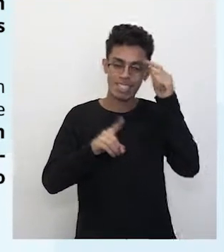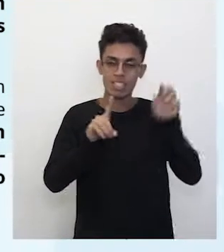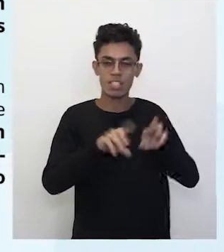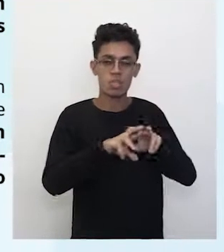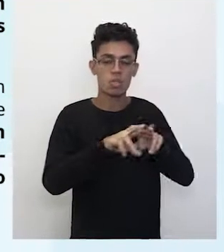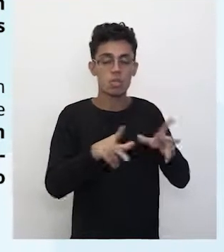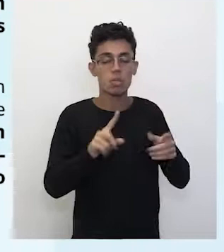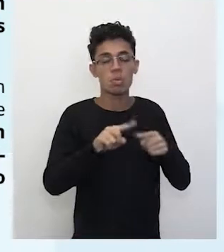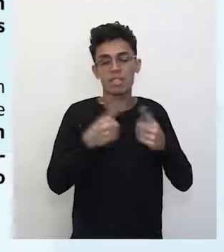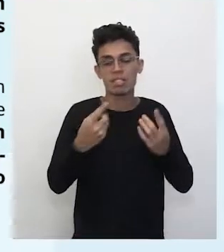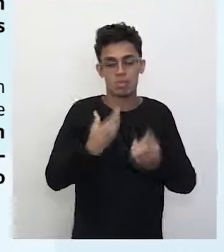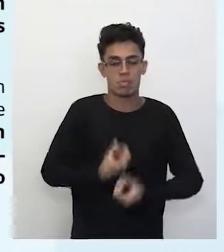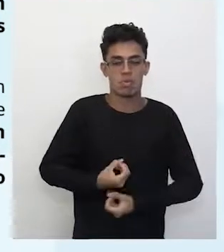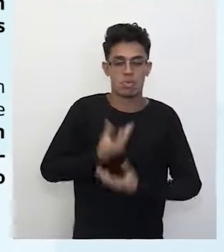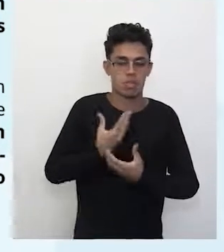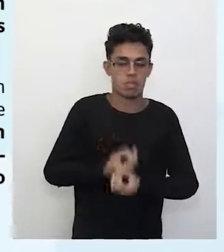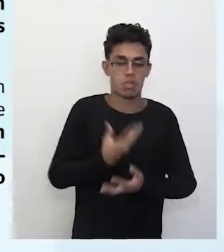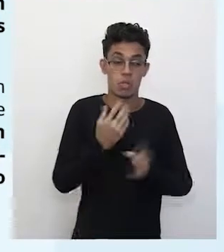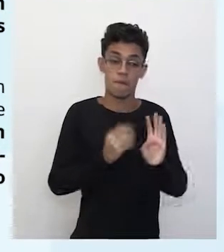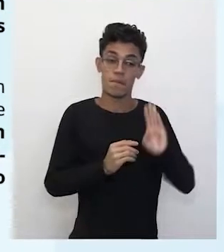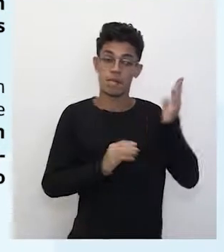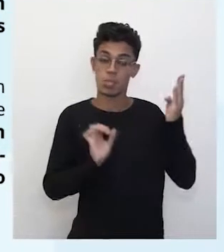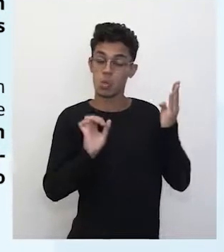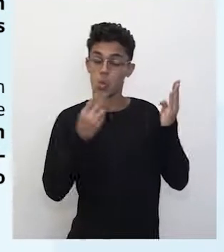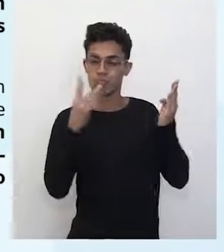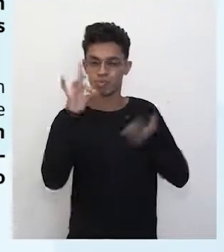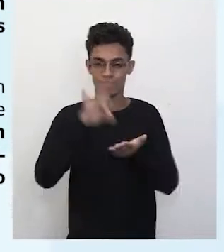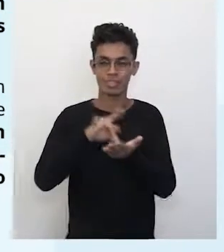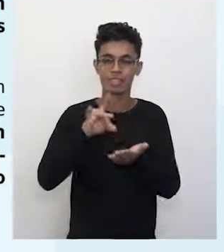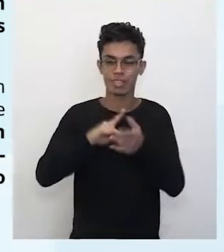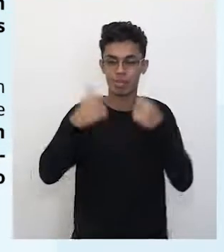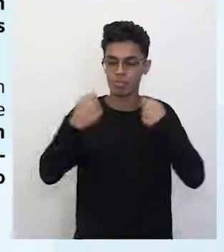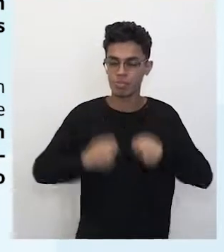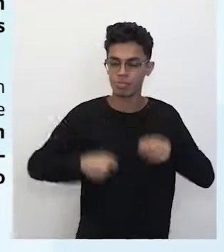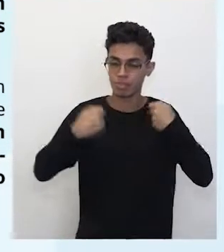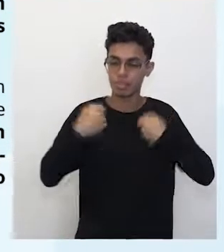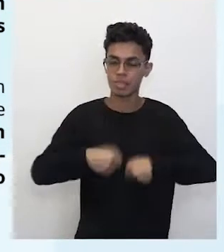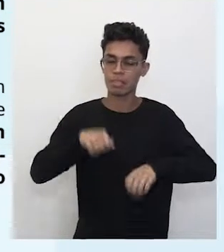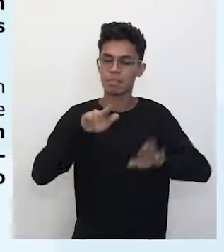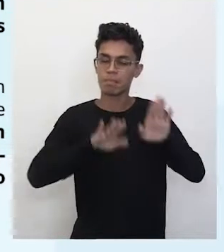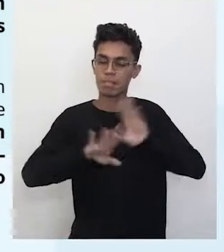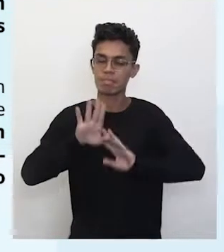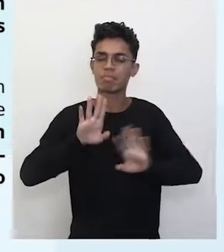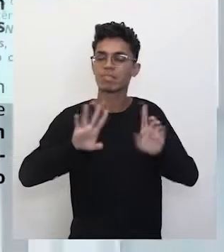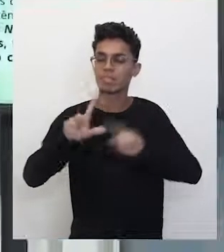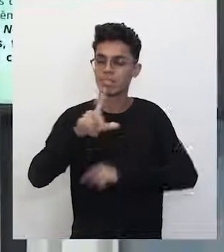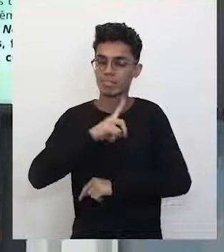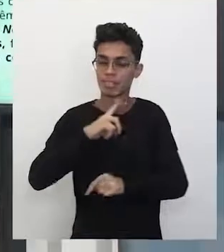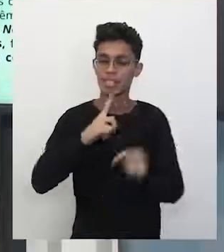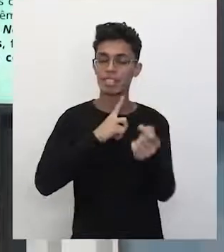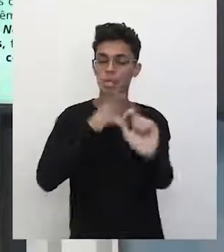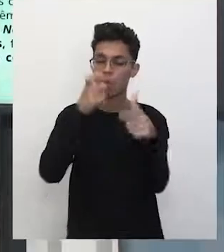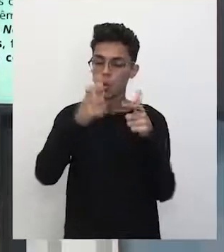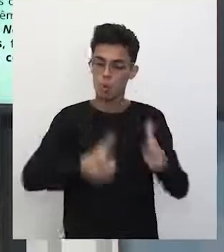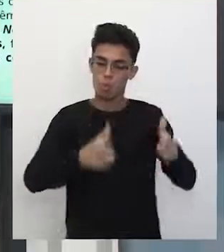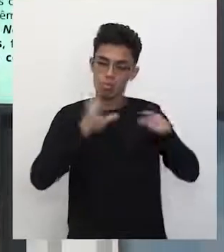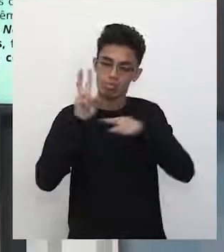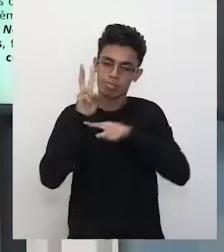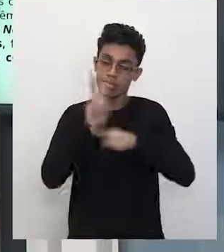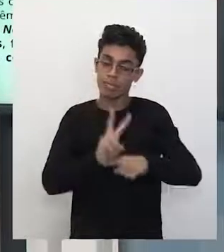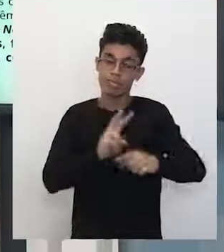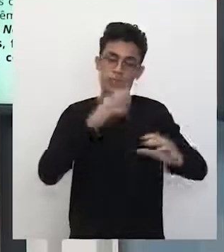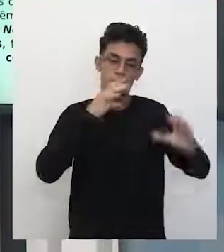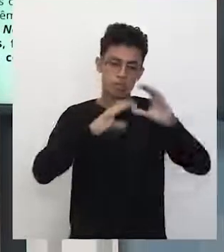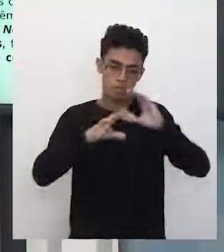se as informações são falsas ou não. Então, nós precisamos aí cuidar desse espaço de